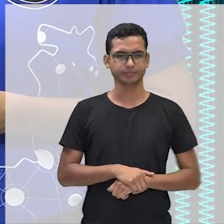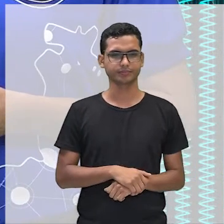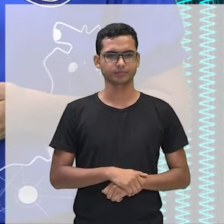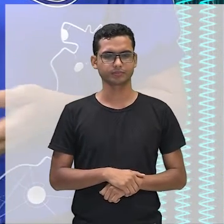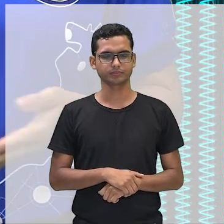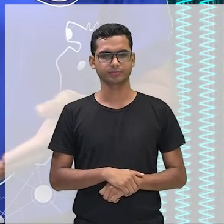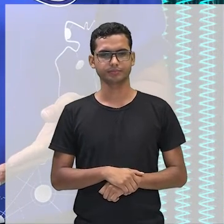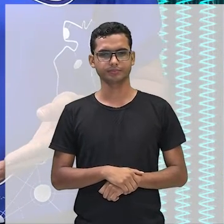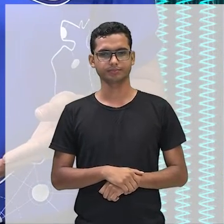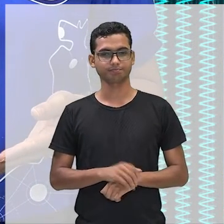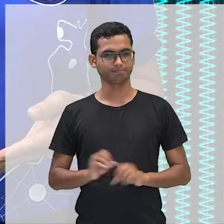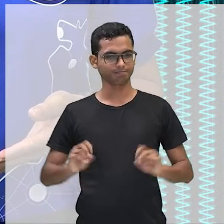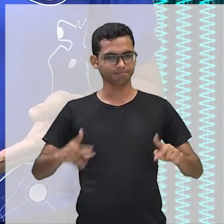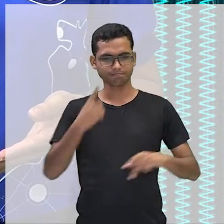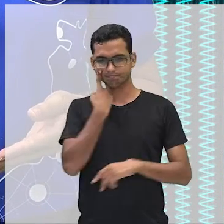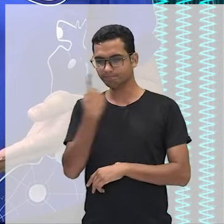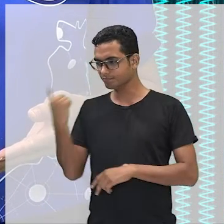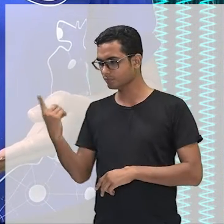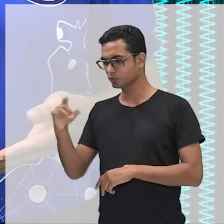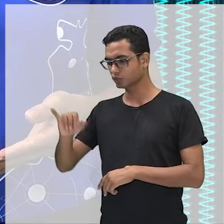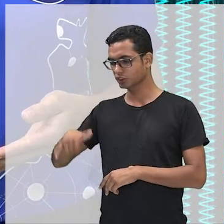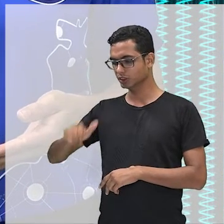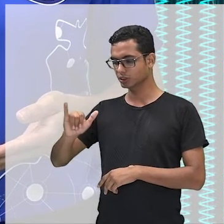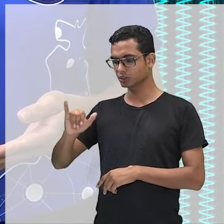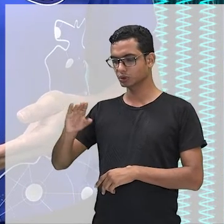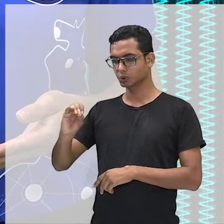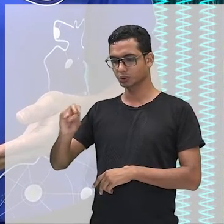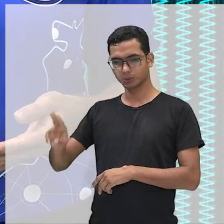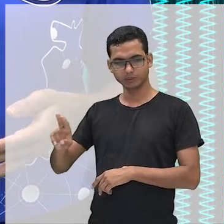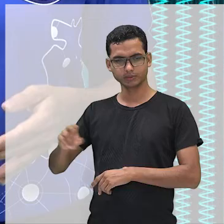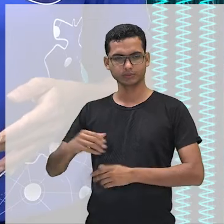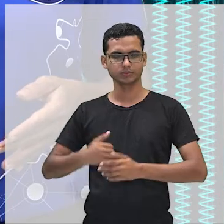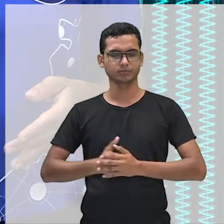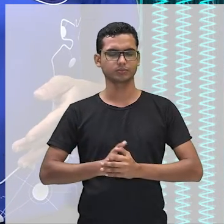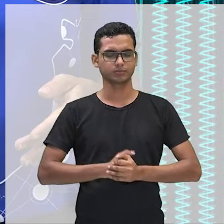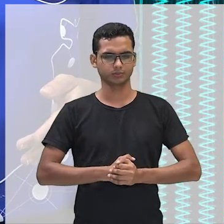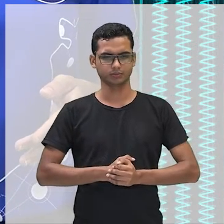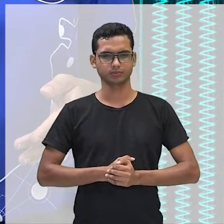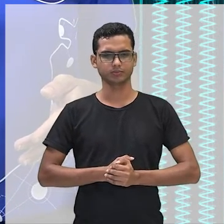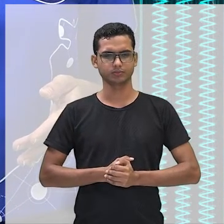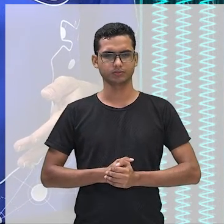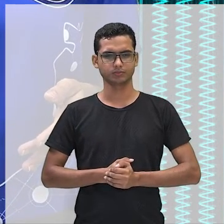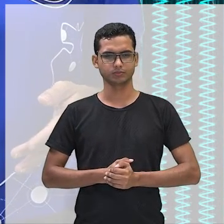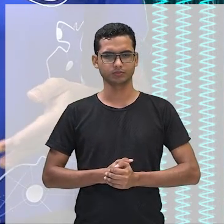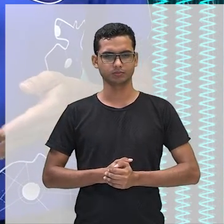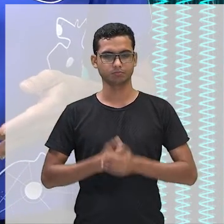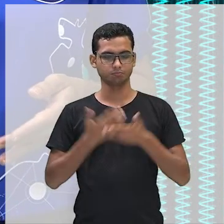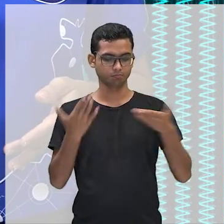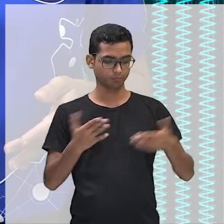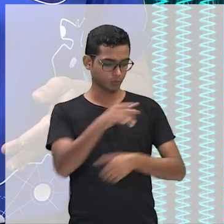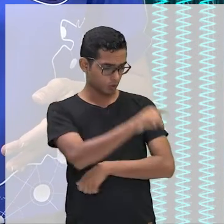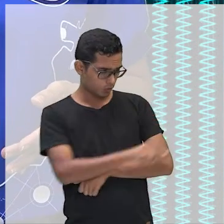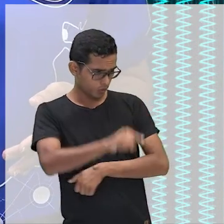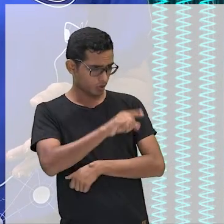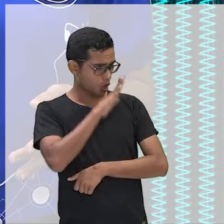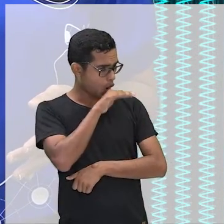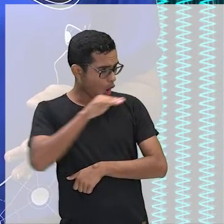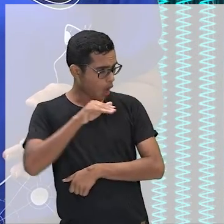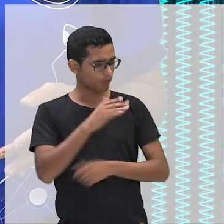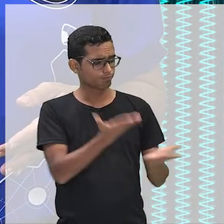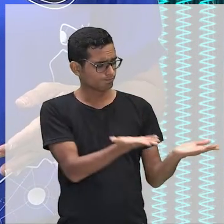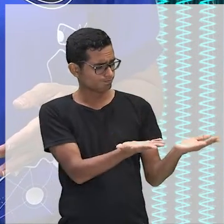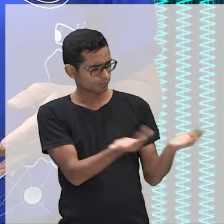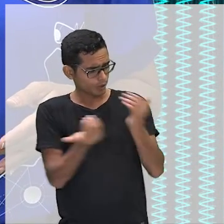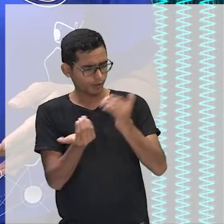resposta. Ok, you, children, vocês, crianças, come here.